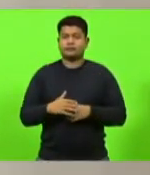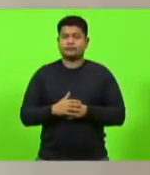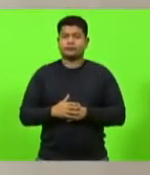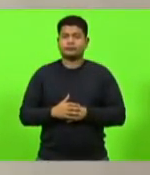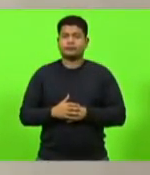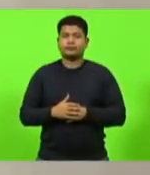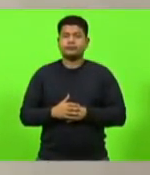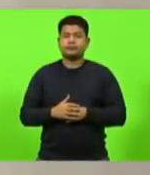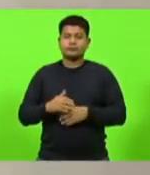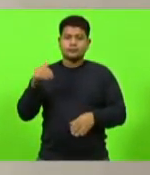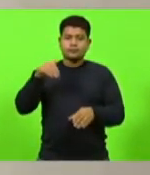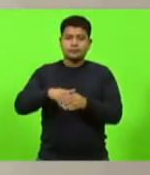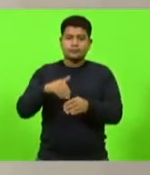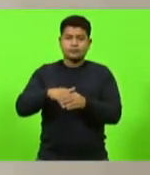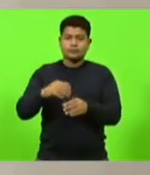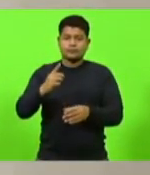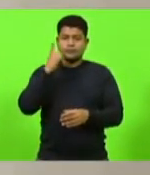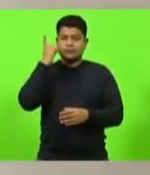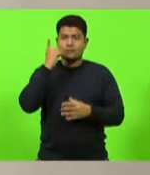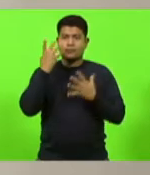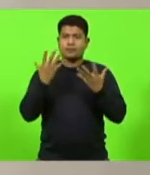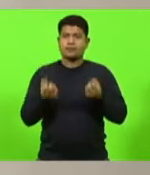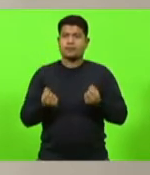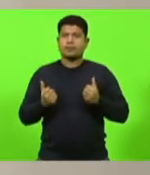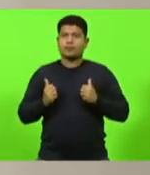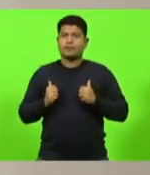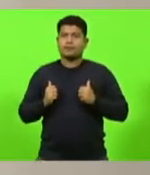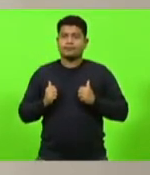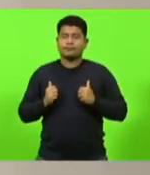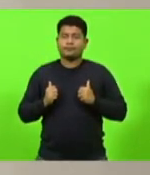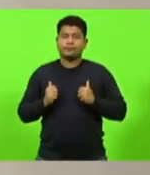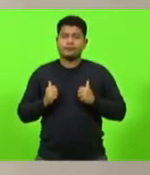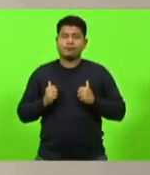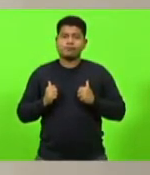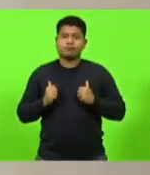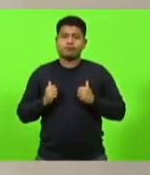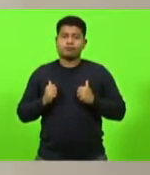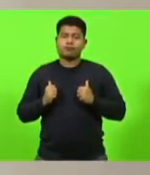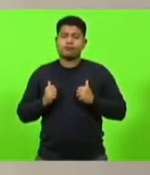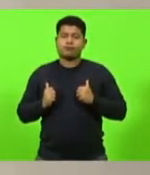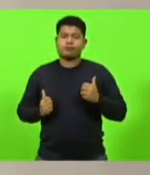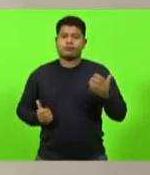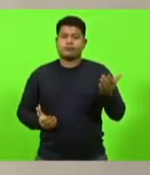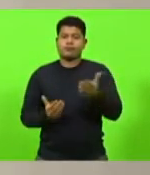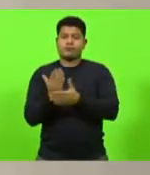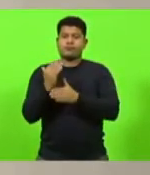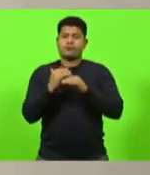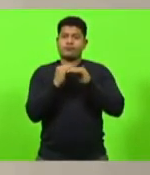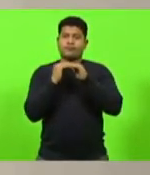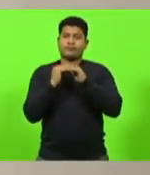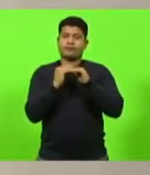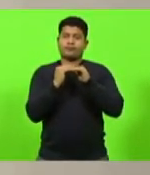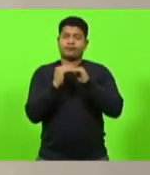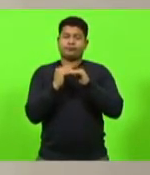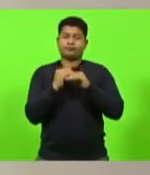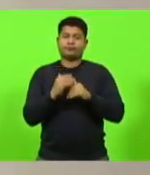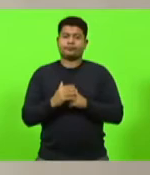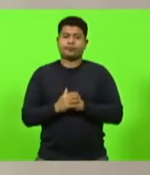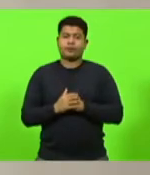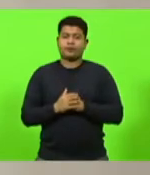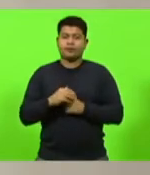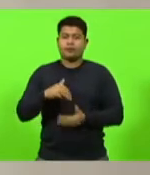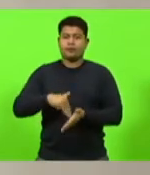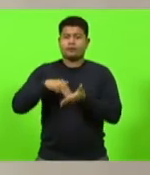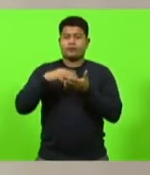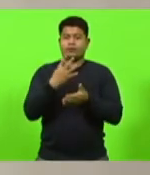Não havendo quem queira discutir, em votação, deputados que aprovam, permaneçam como se encontram. Aprovado por unanimidade,